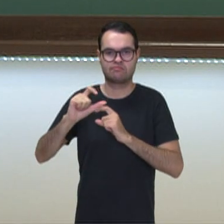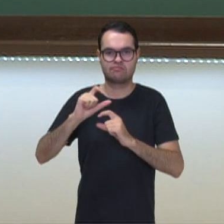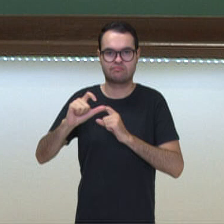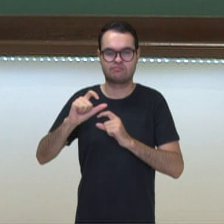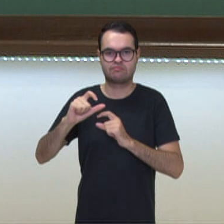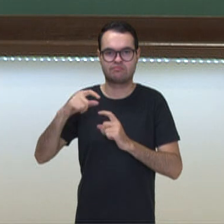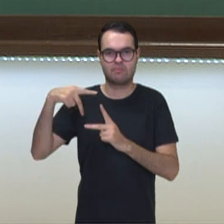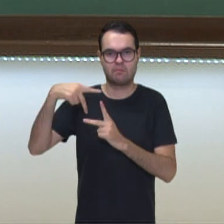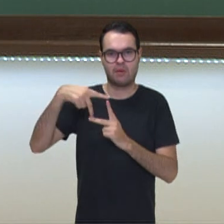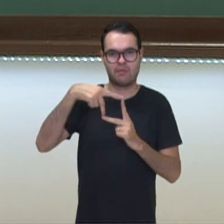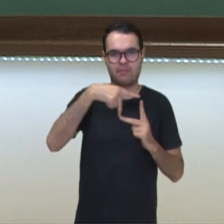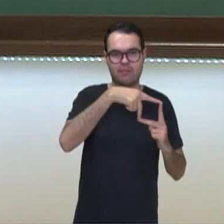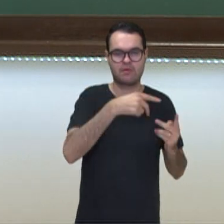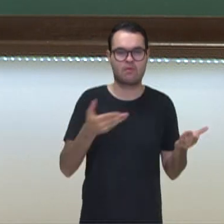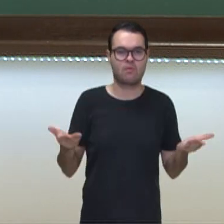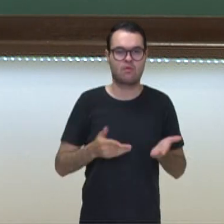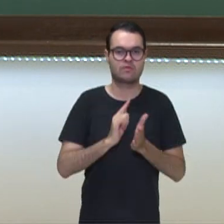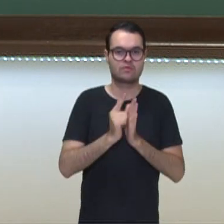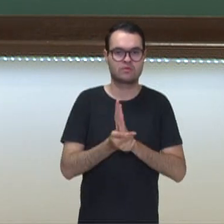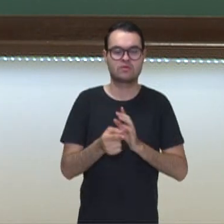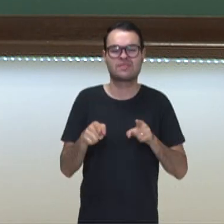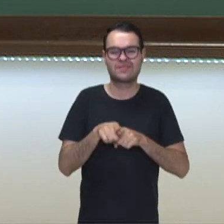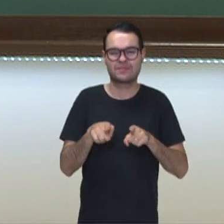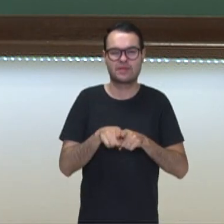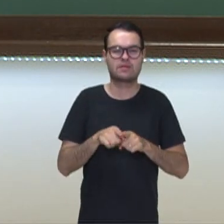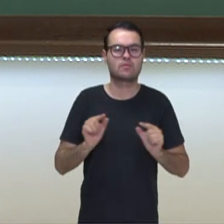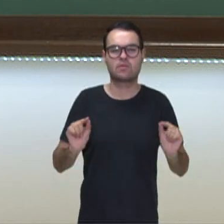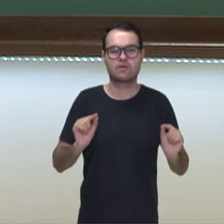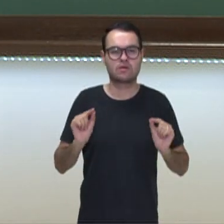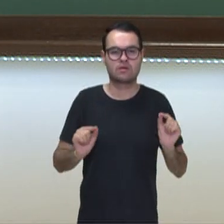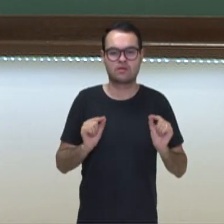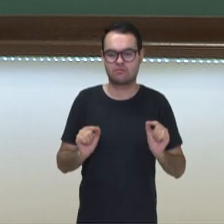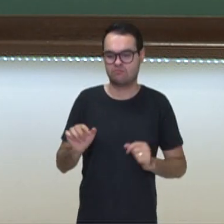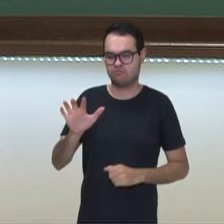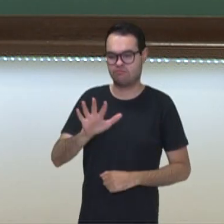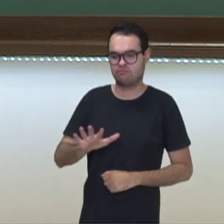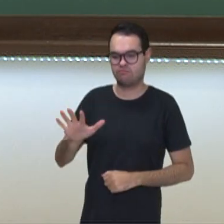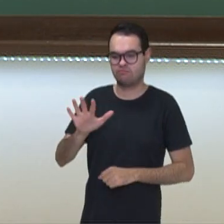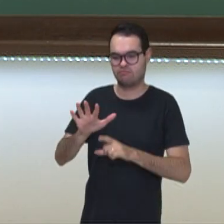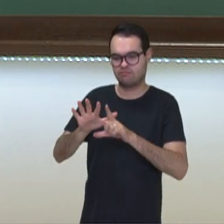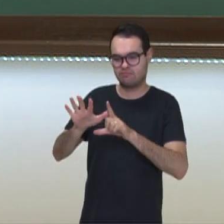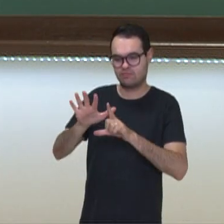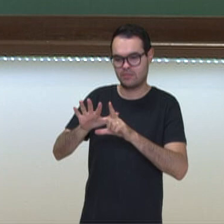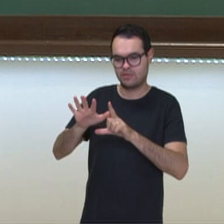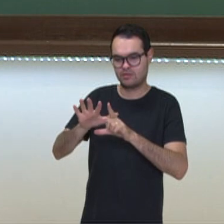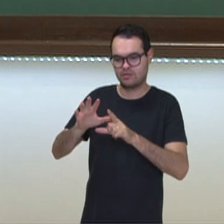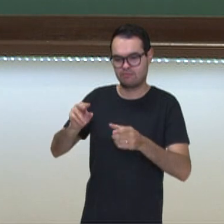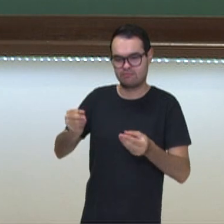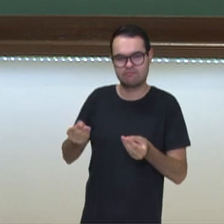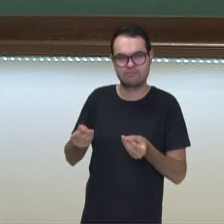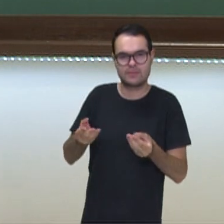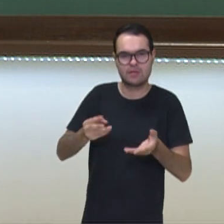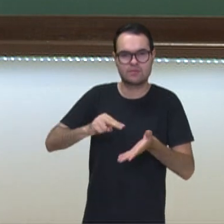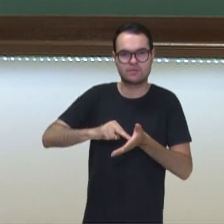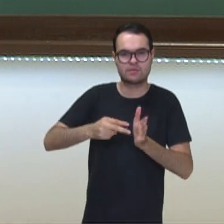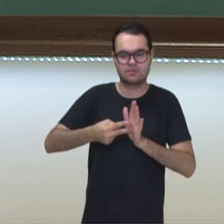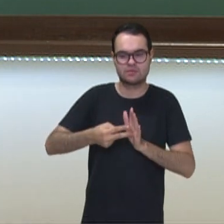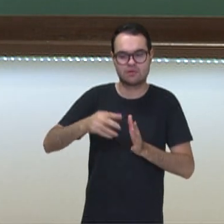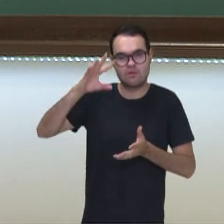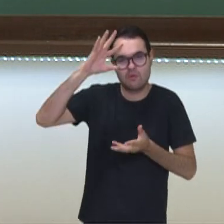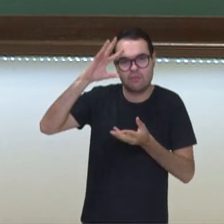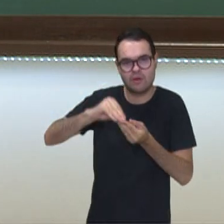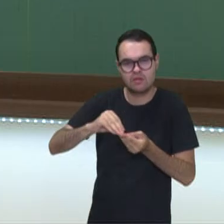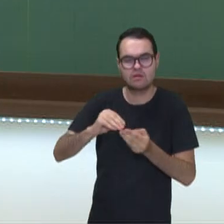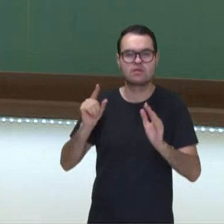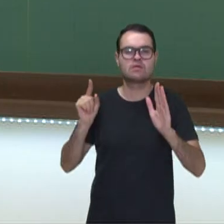E, finalmente, estabelecer relações entre os elementos gráficos no texto e o seu efeito de sentido. Então,